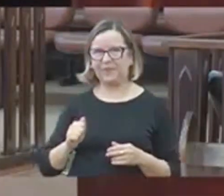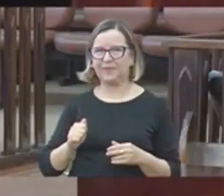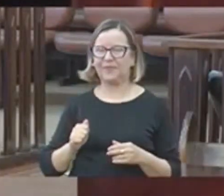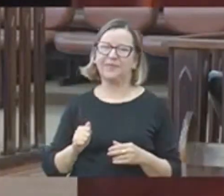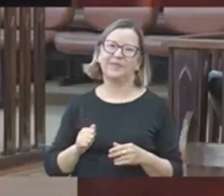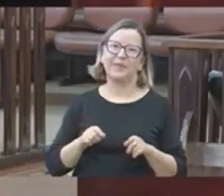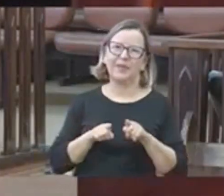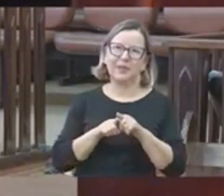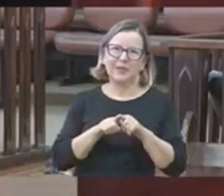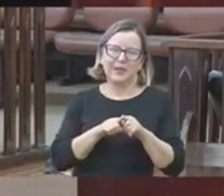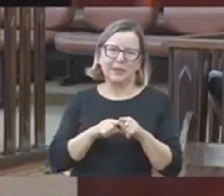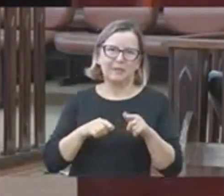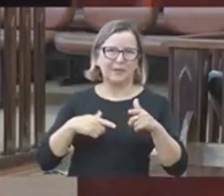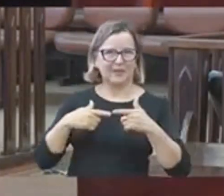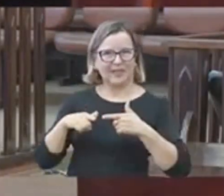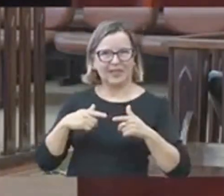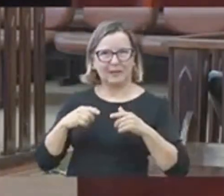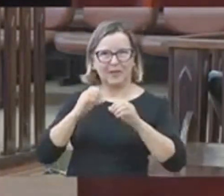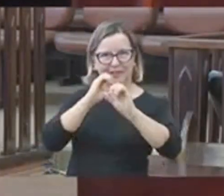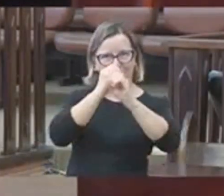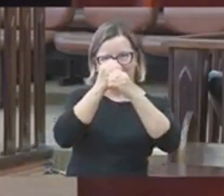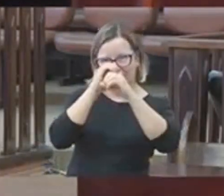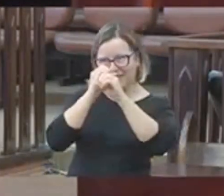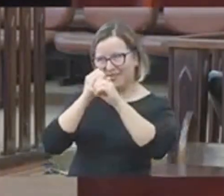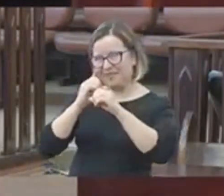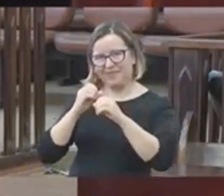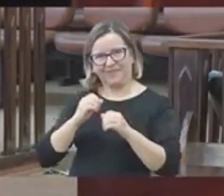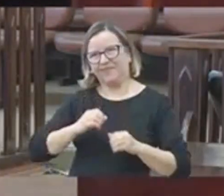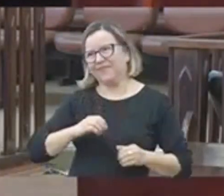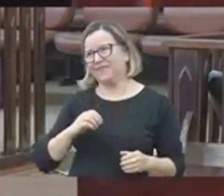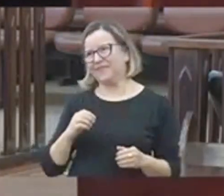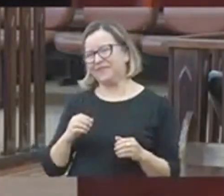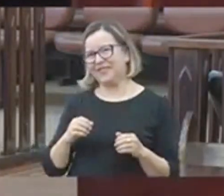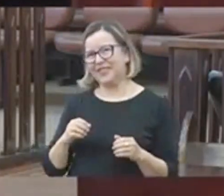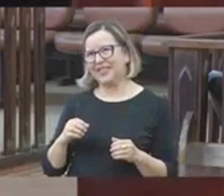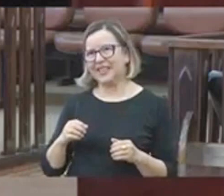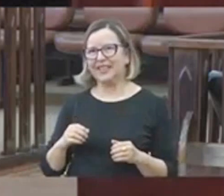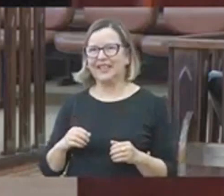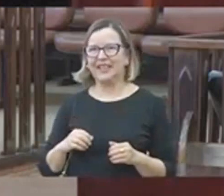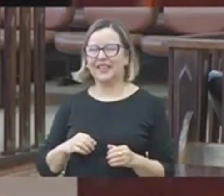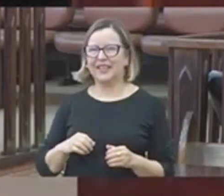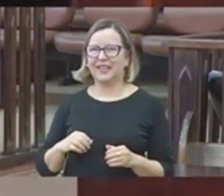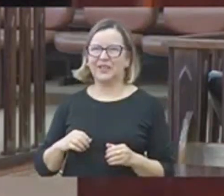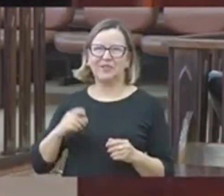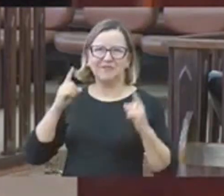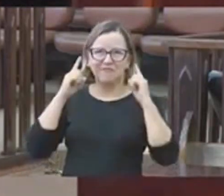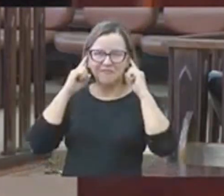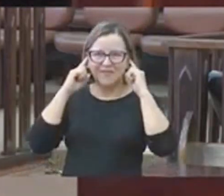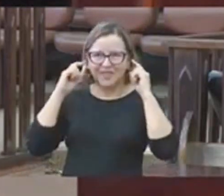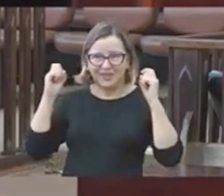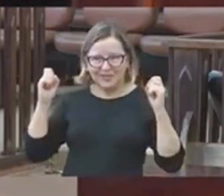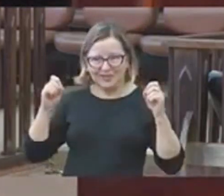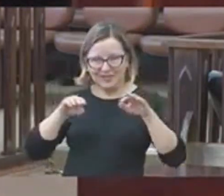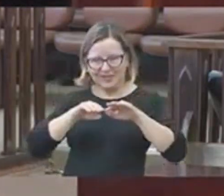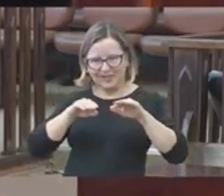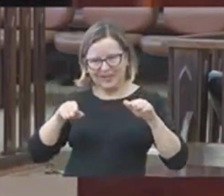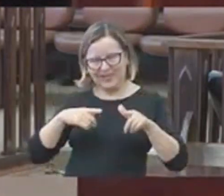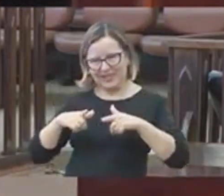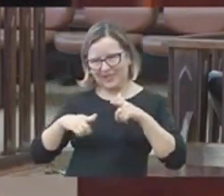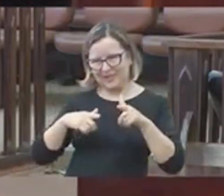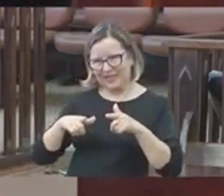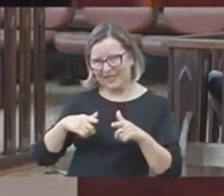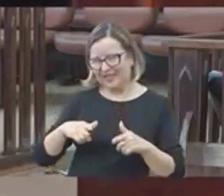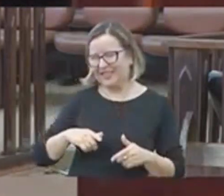3, mesa de som para internet, mesa de corte, data show.